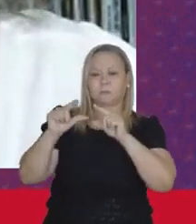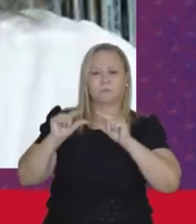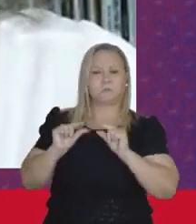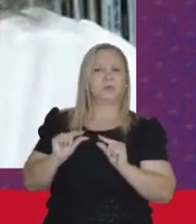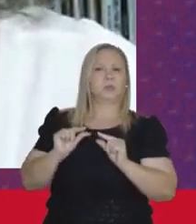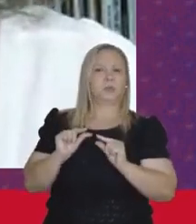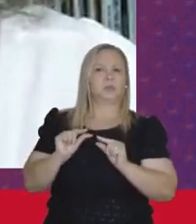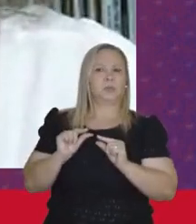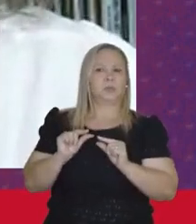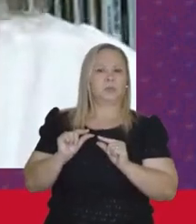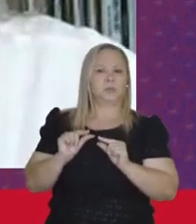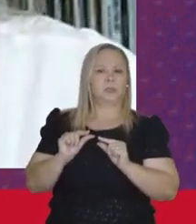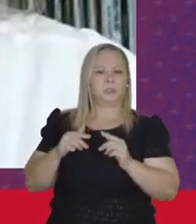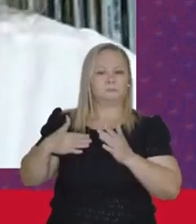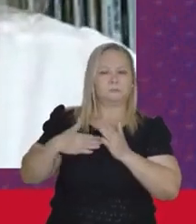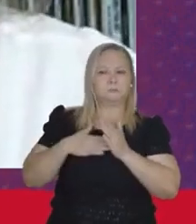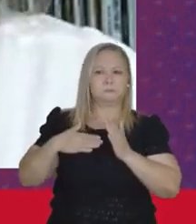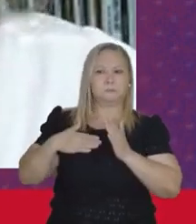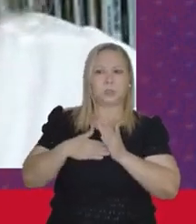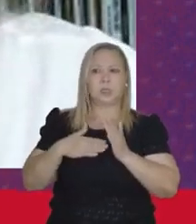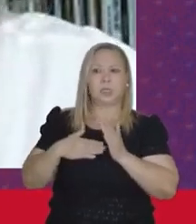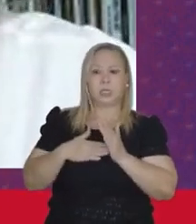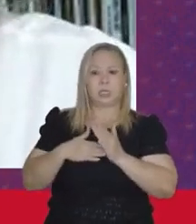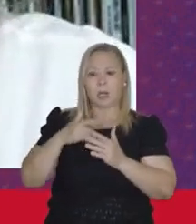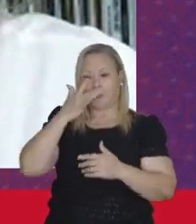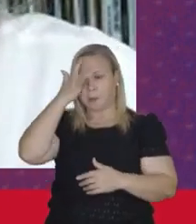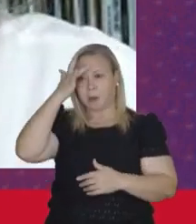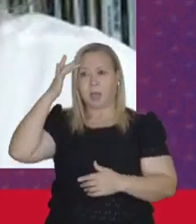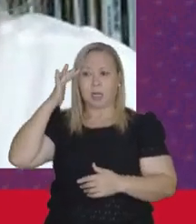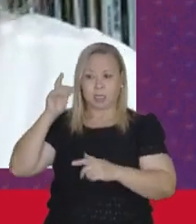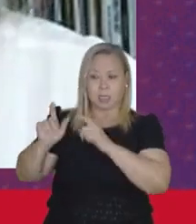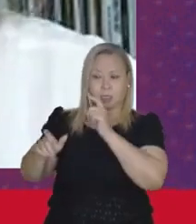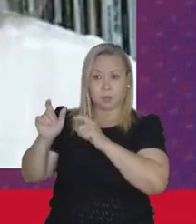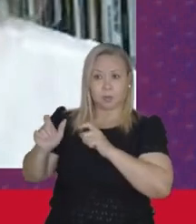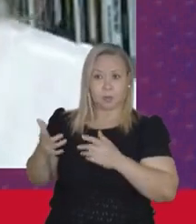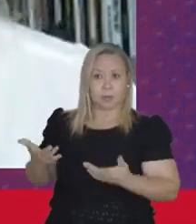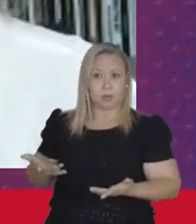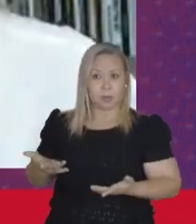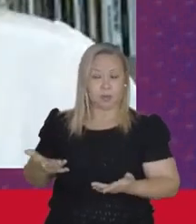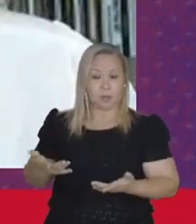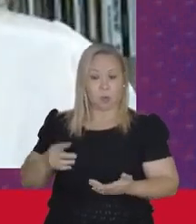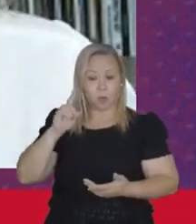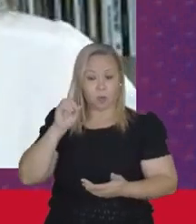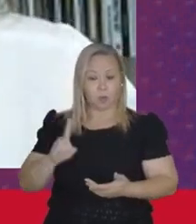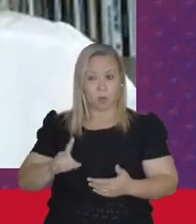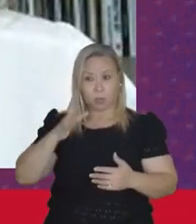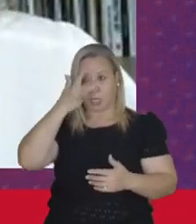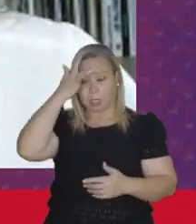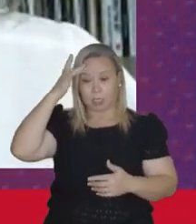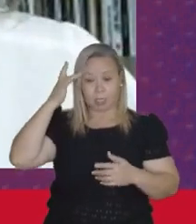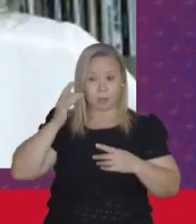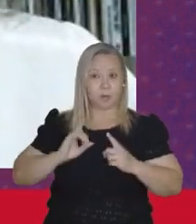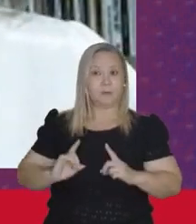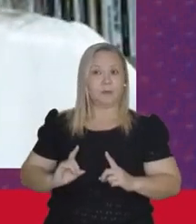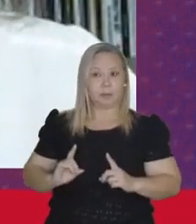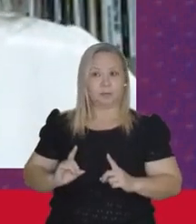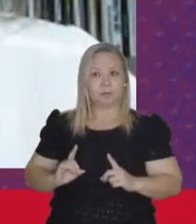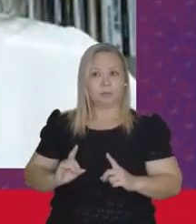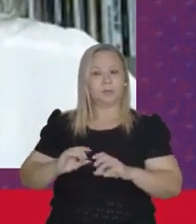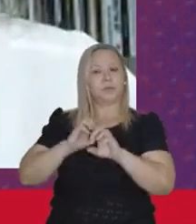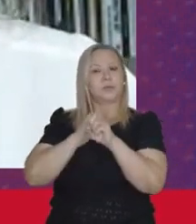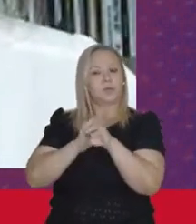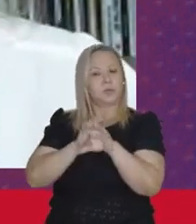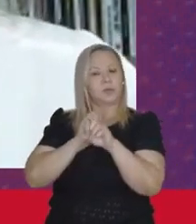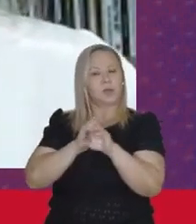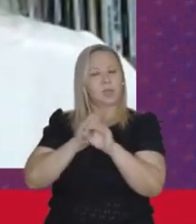né, que não restringem o gozo efetivo dos direitos. Ou seja, a educação,